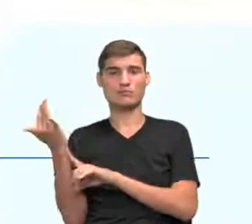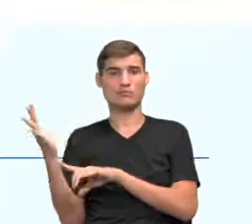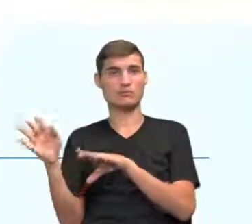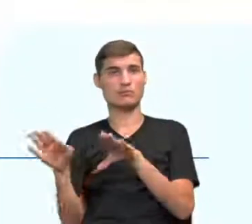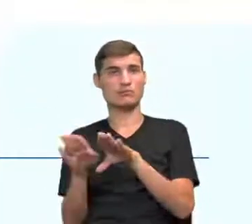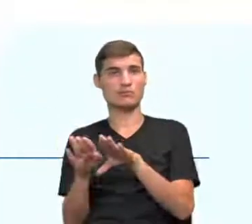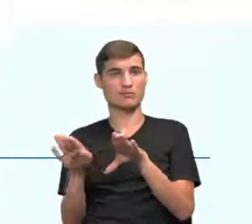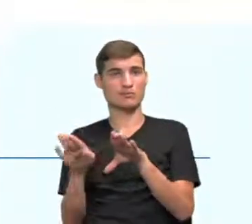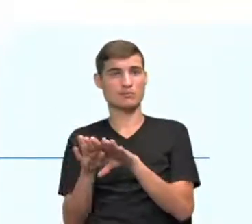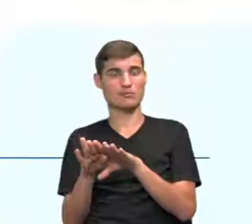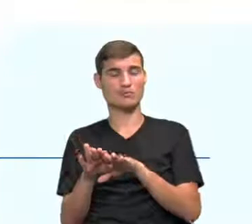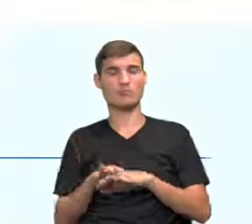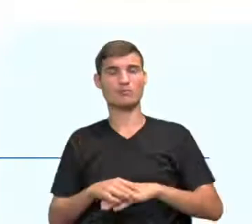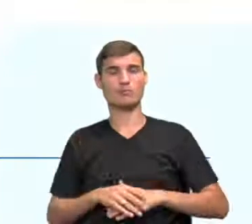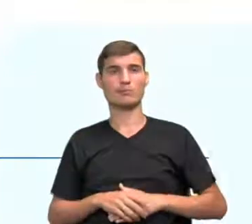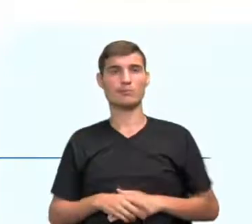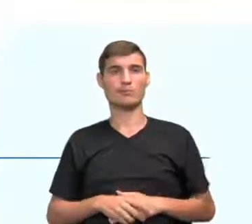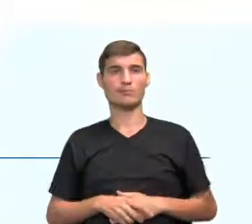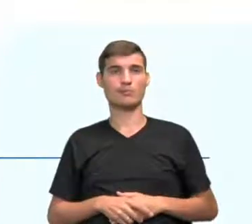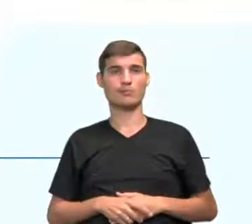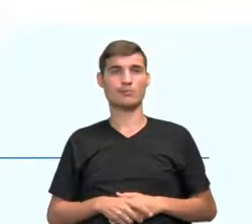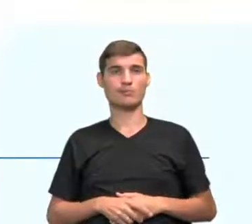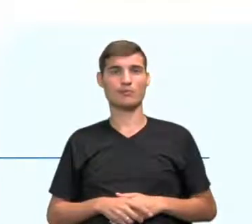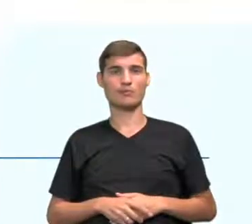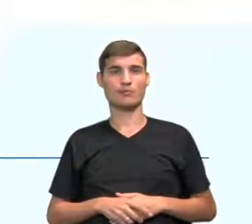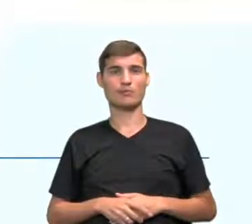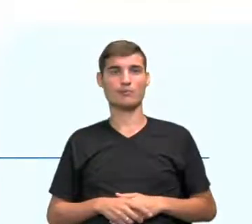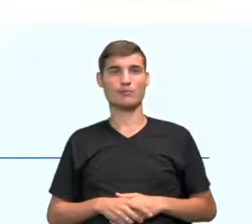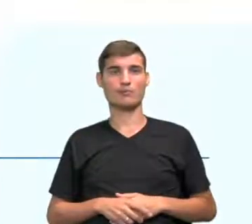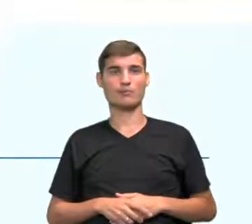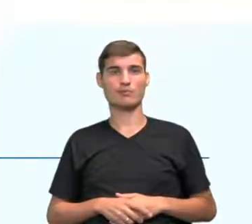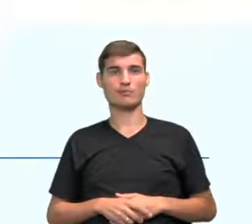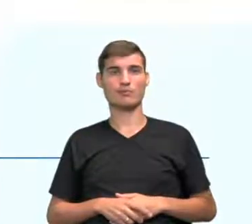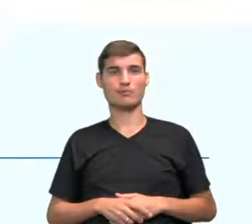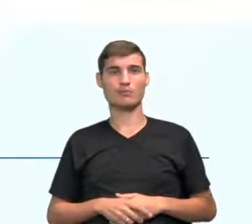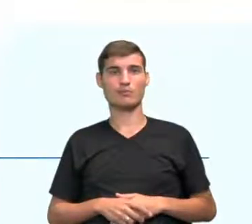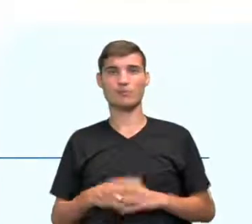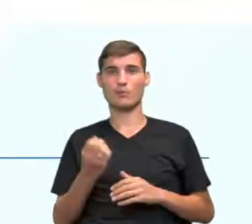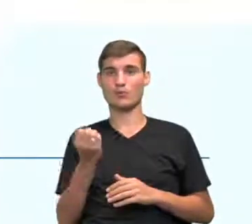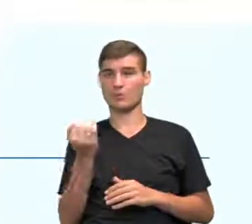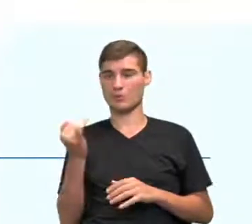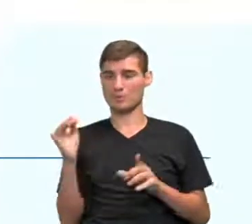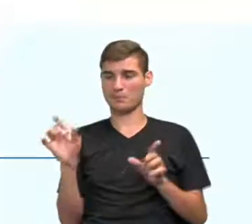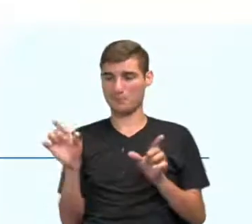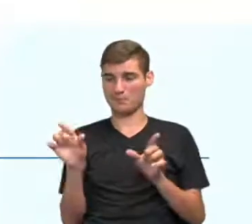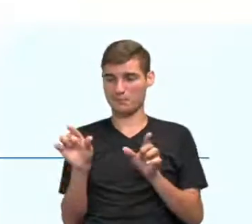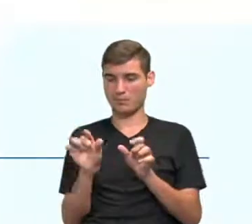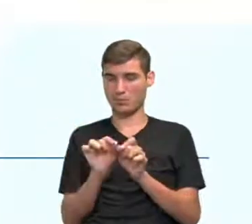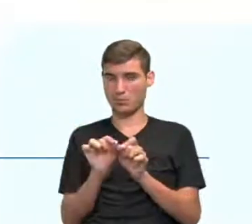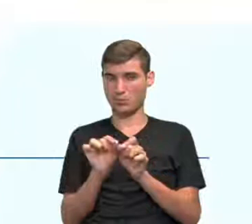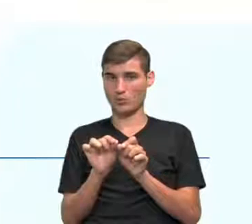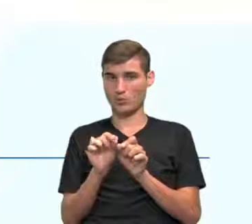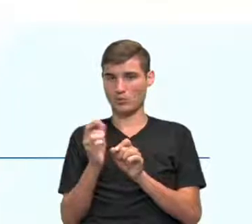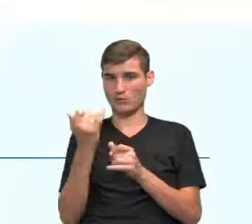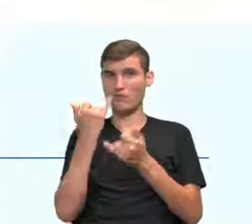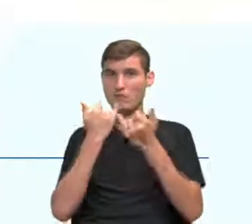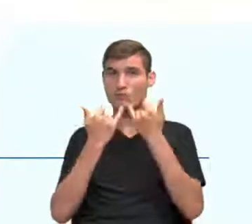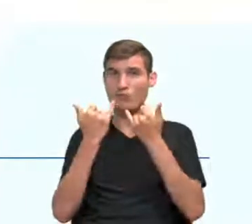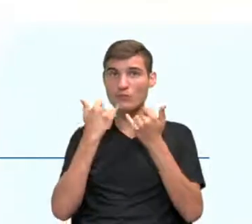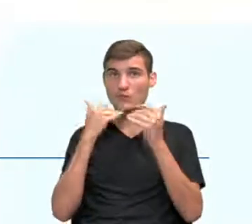a largura do pulso, na verdade, né? Falando de largura do pulso. E quanto menor é a amplitude da